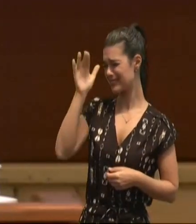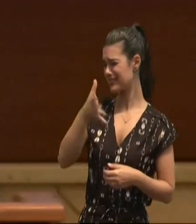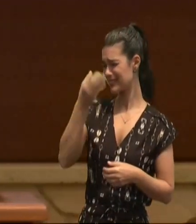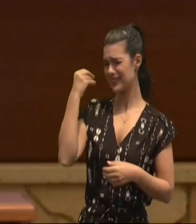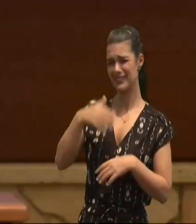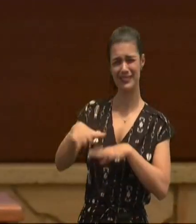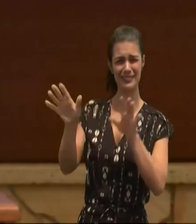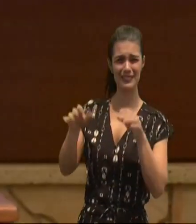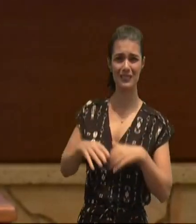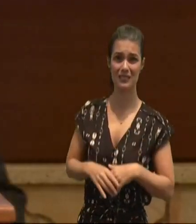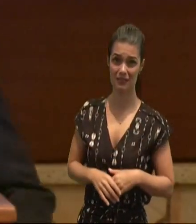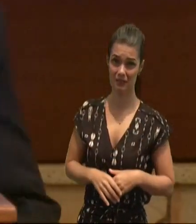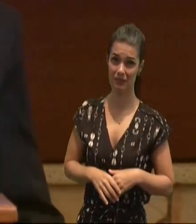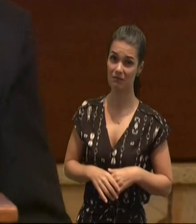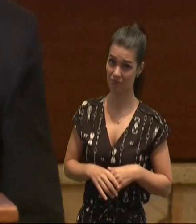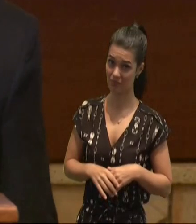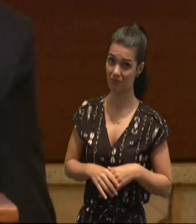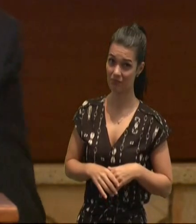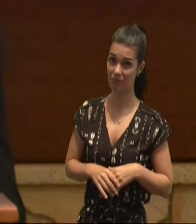É o que muitos fariam,